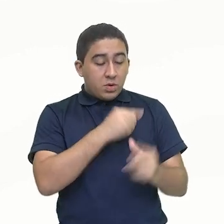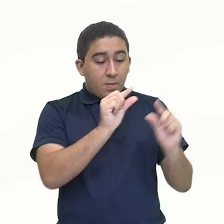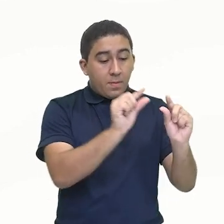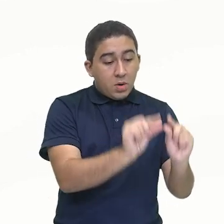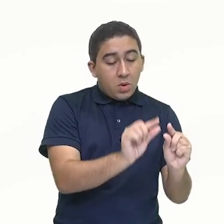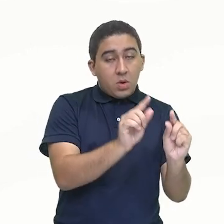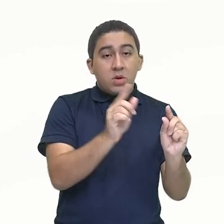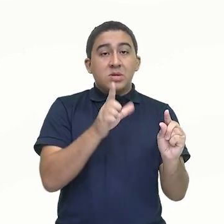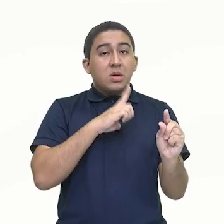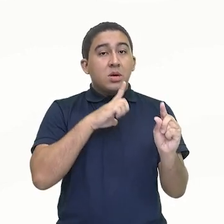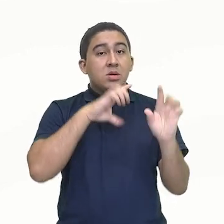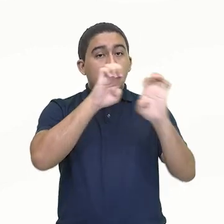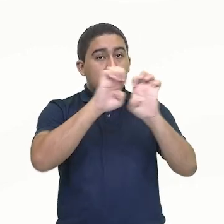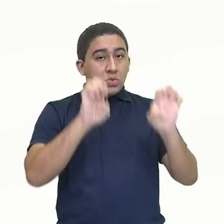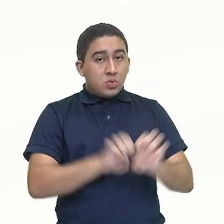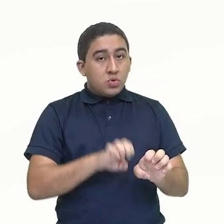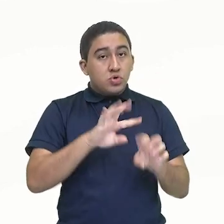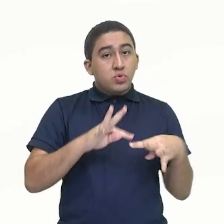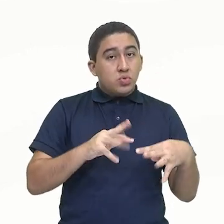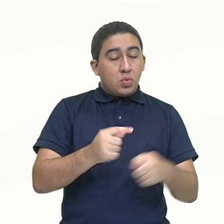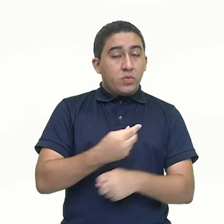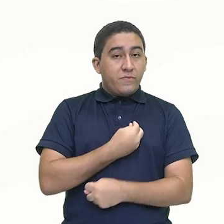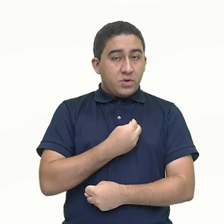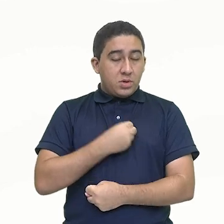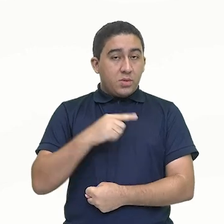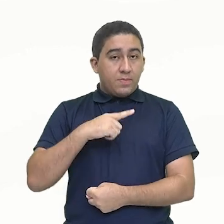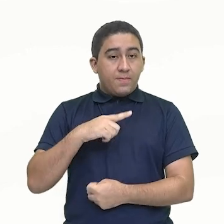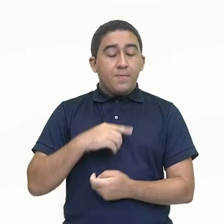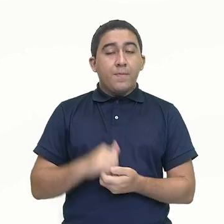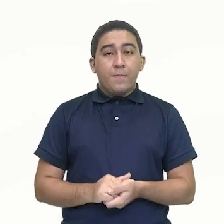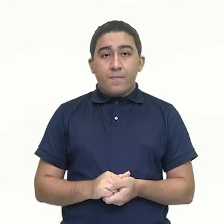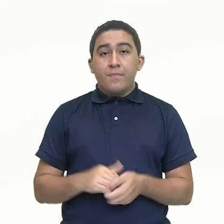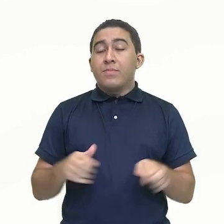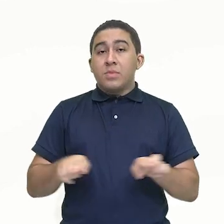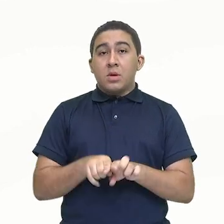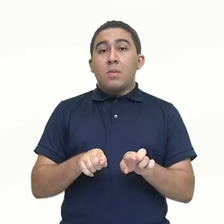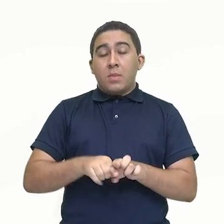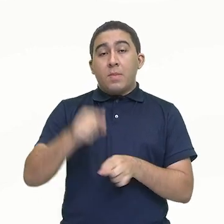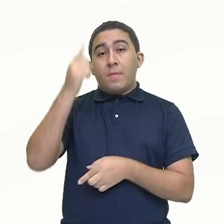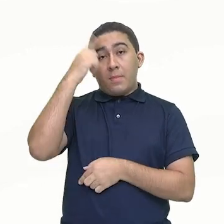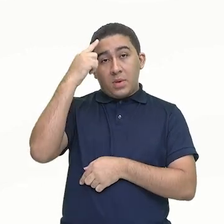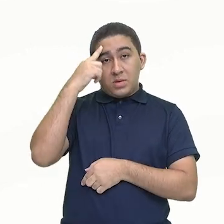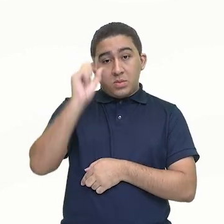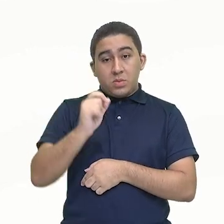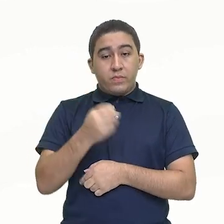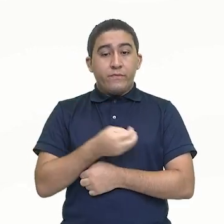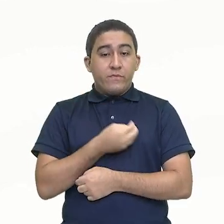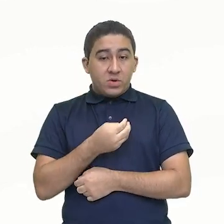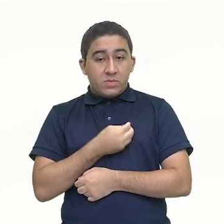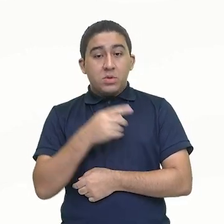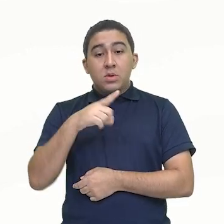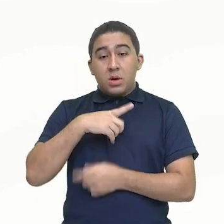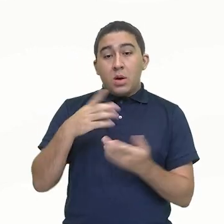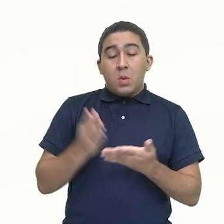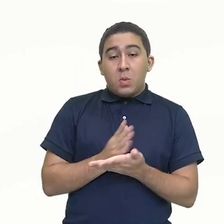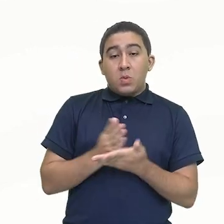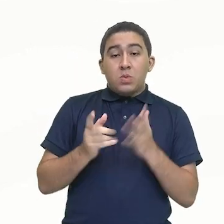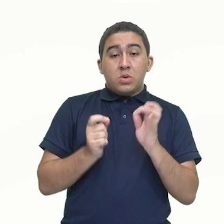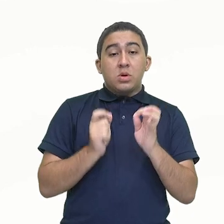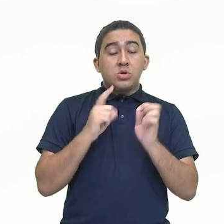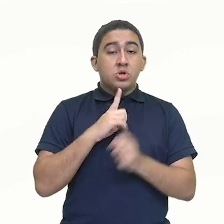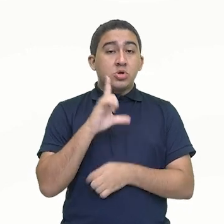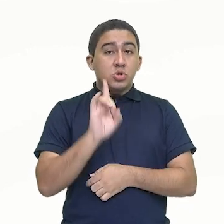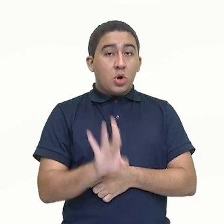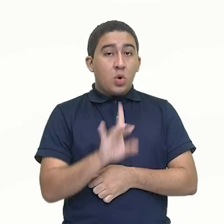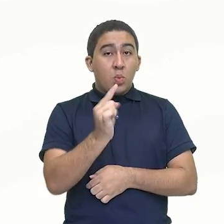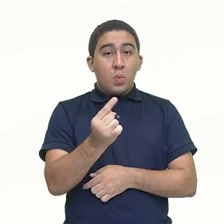estrutural de todos os seres vivos, inclusive a seres vivos que são formados por uma